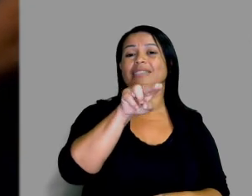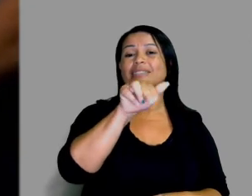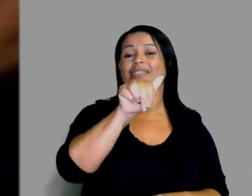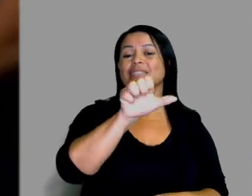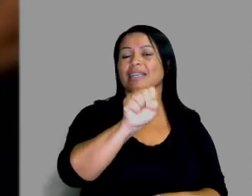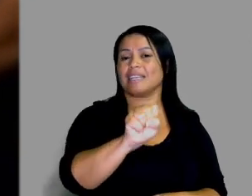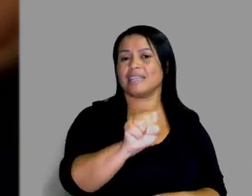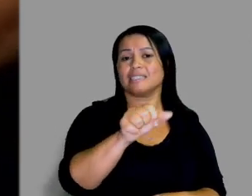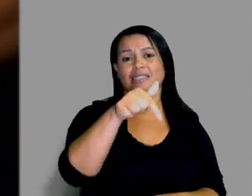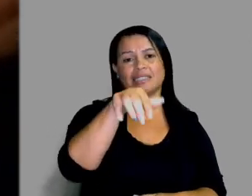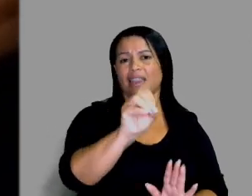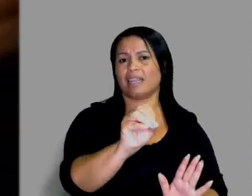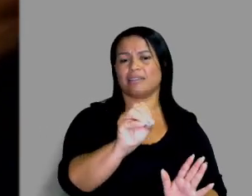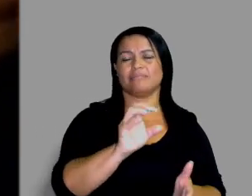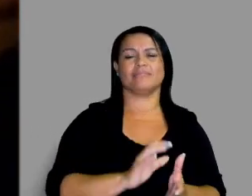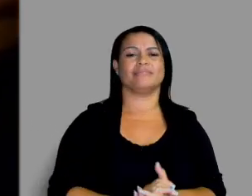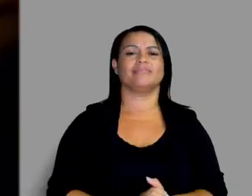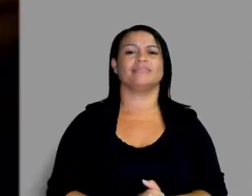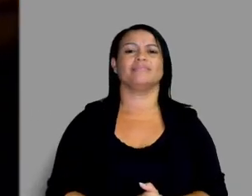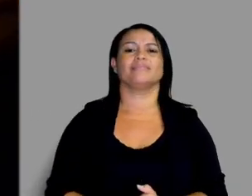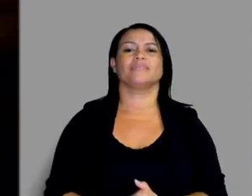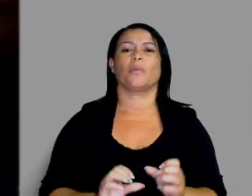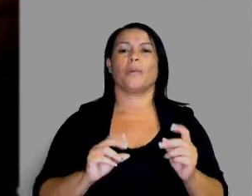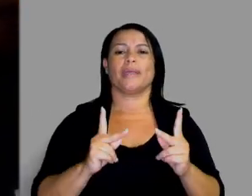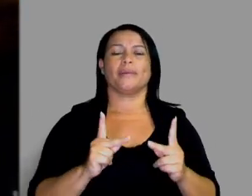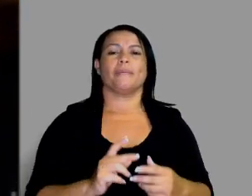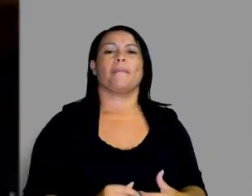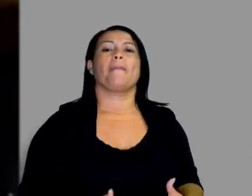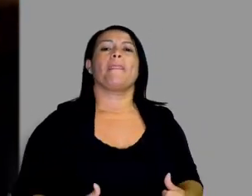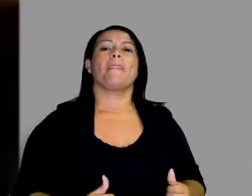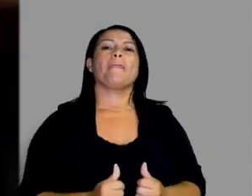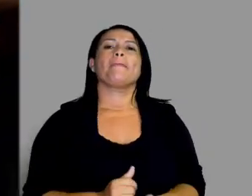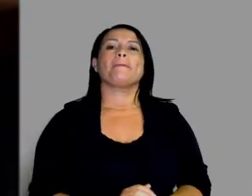seja, 70. Tá?